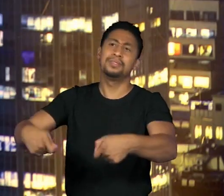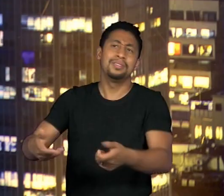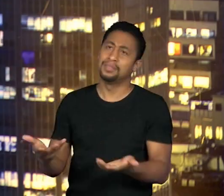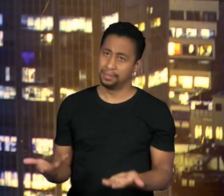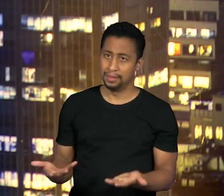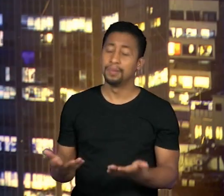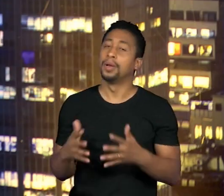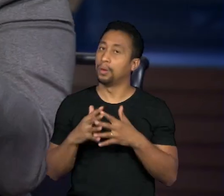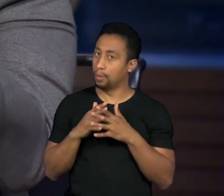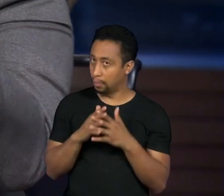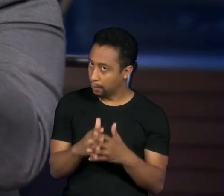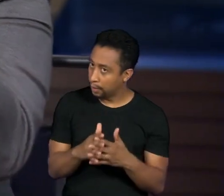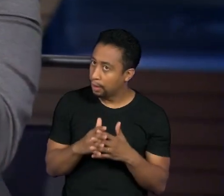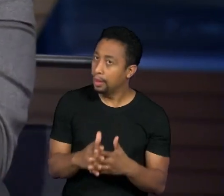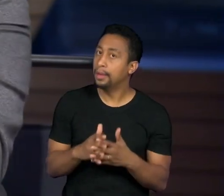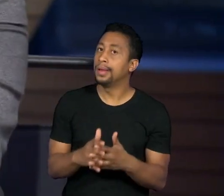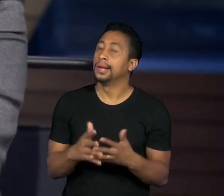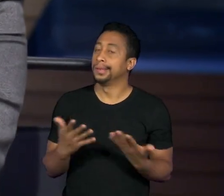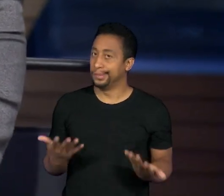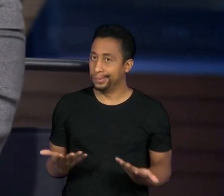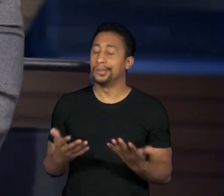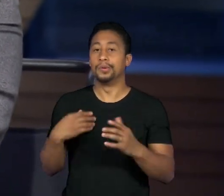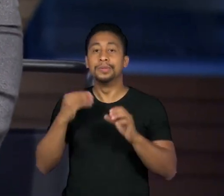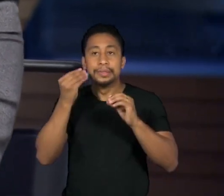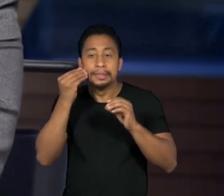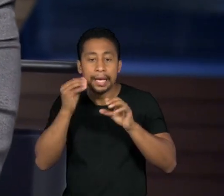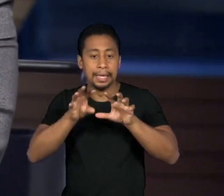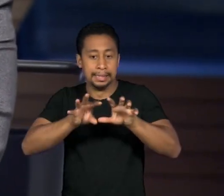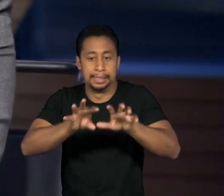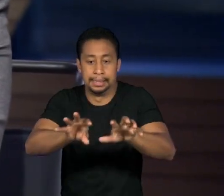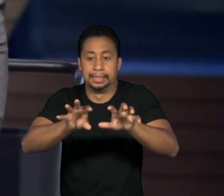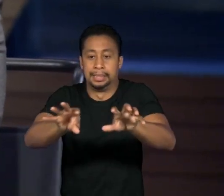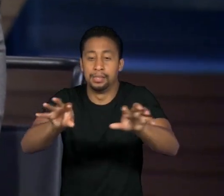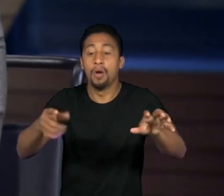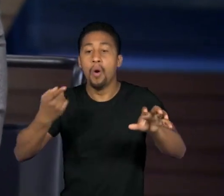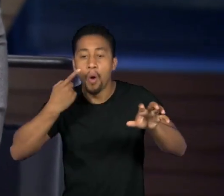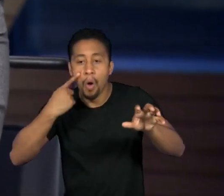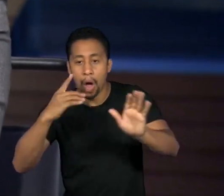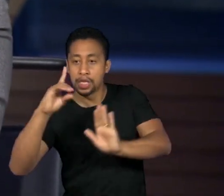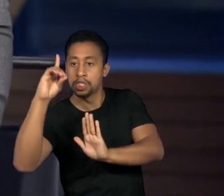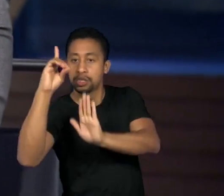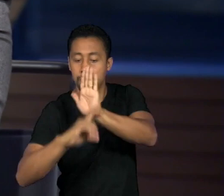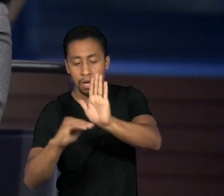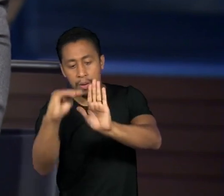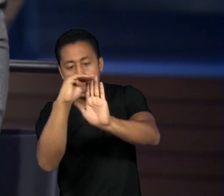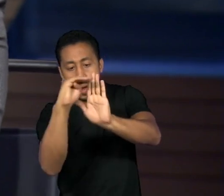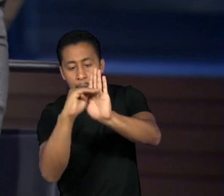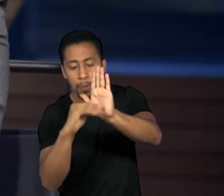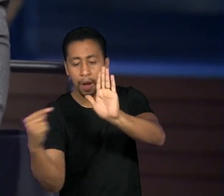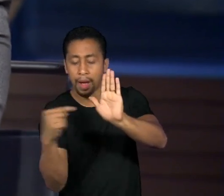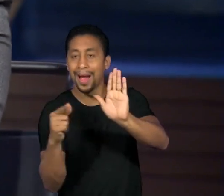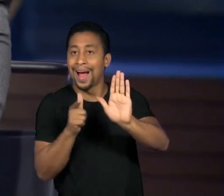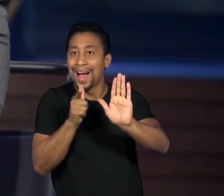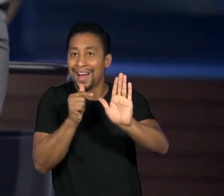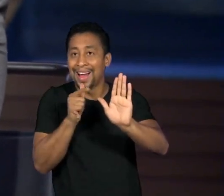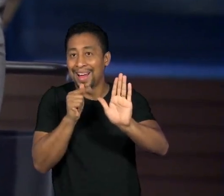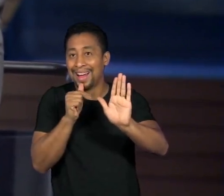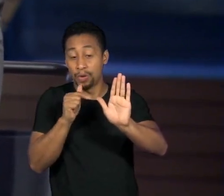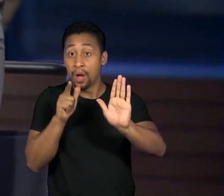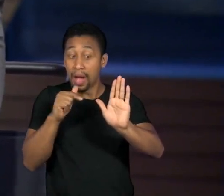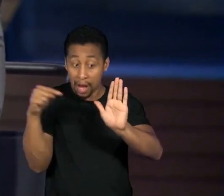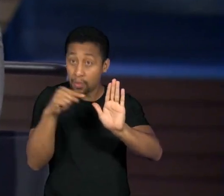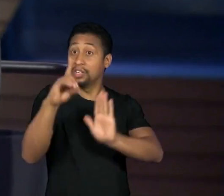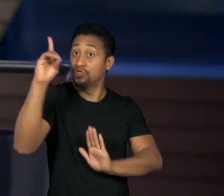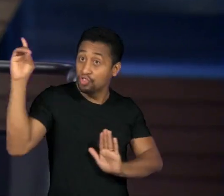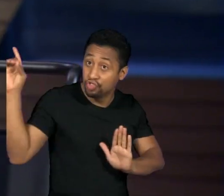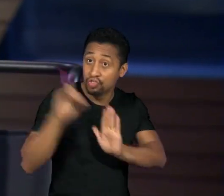é complicado você ter que implementar uma visão de direito fundamental da água, de que a água não é uma mercadoria, de que a água é um direito,